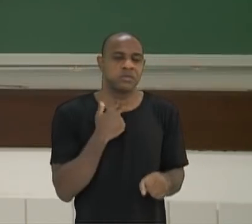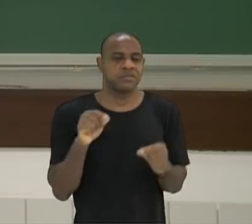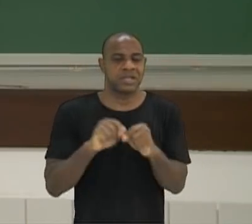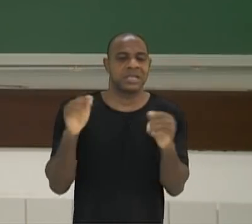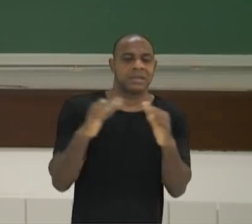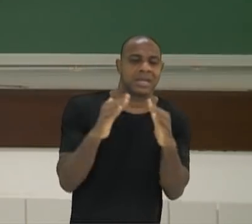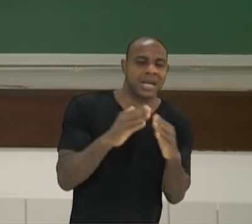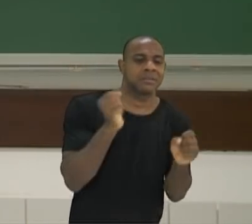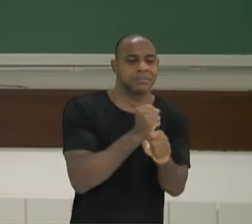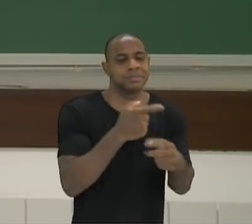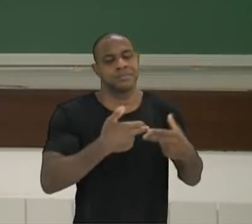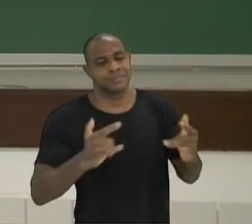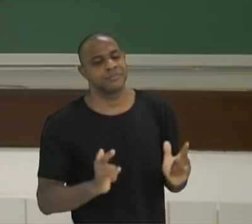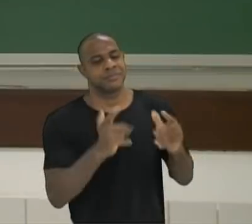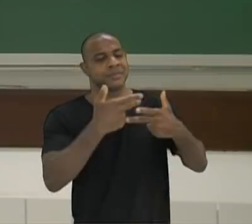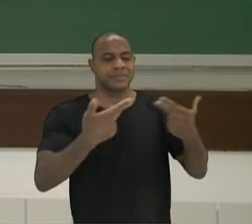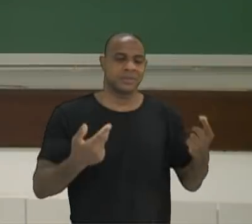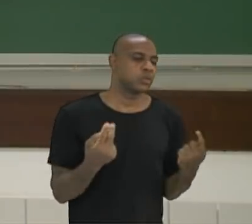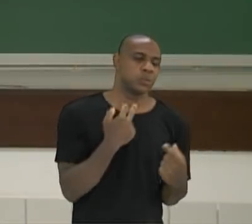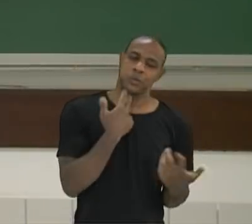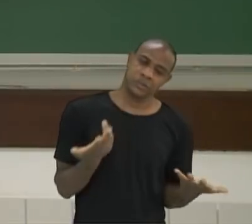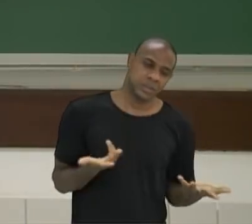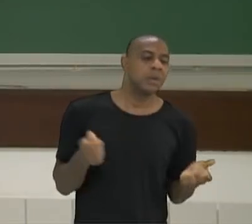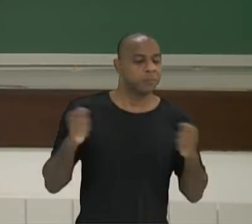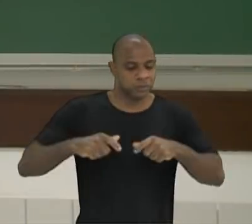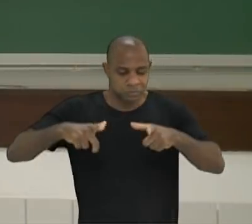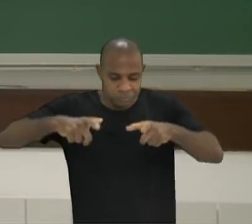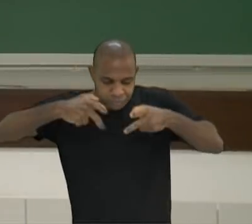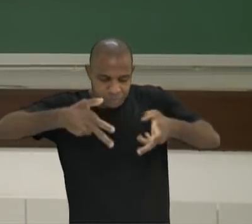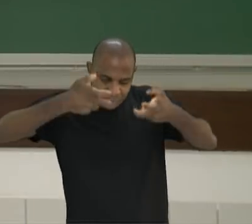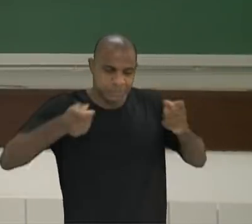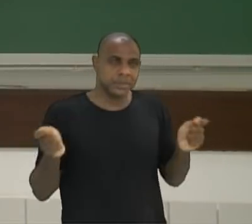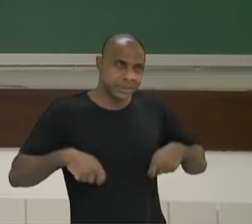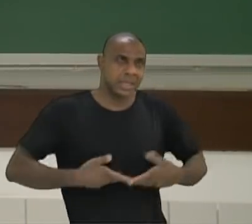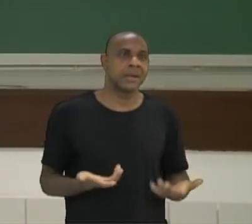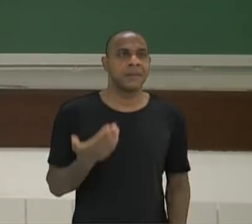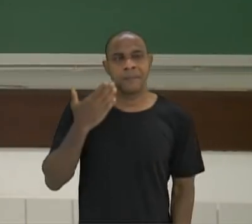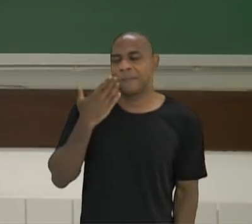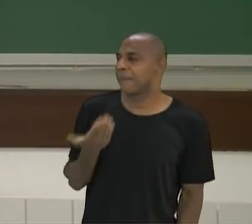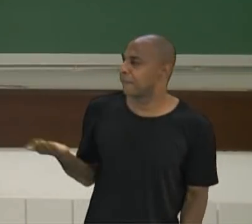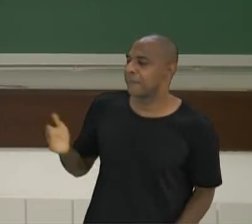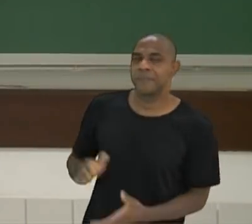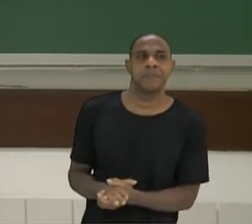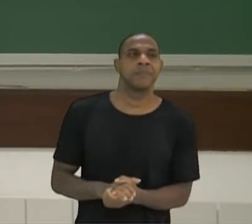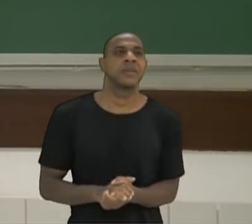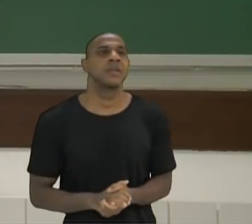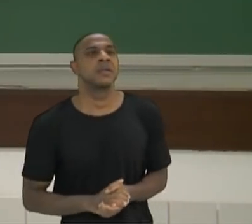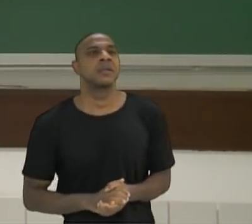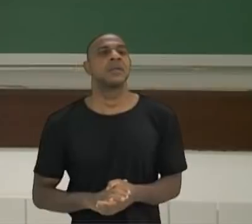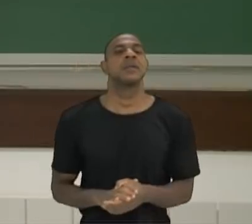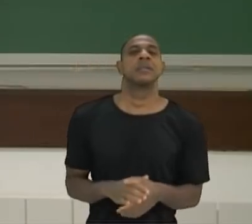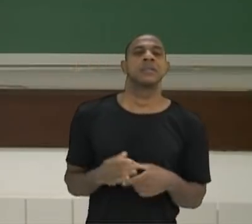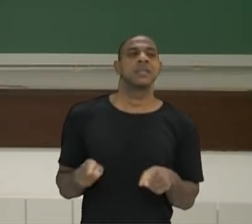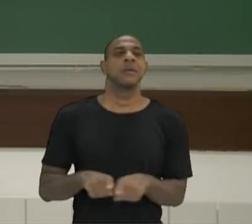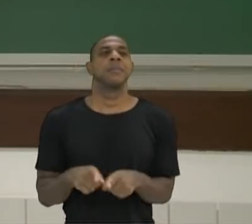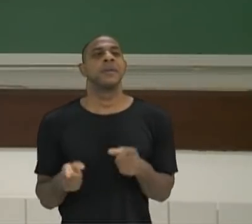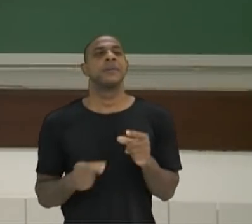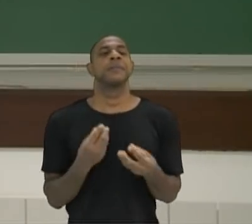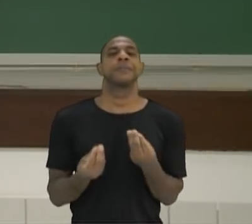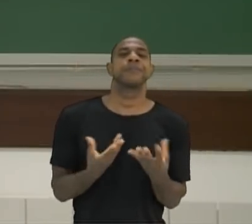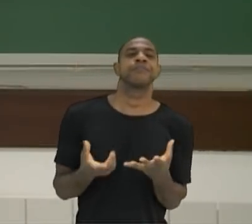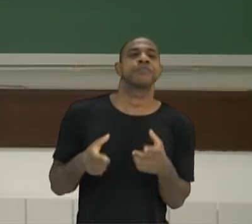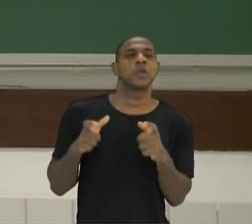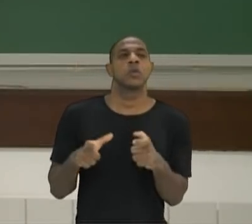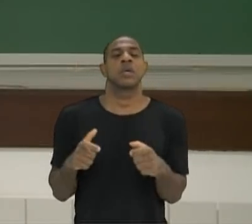forma também de análise do espaço. O desmatamento, conforme eu já comentei, a ocupação dos espaços urbanos, porque